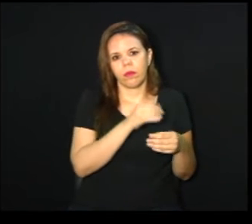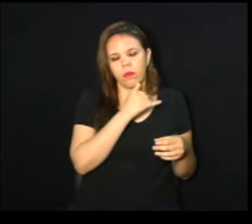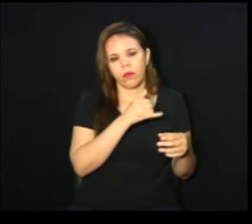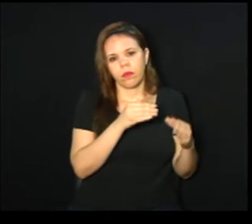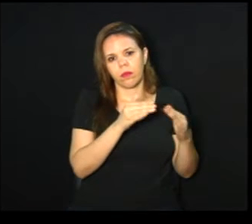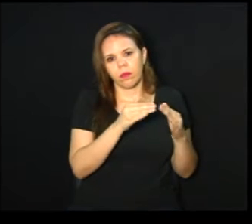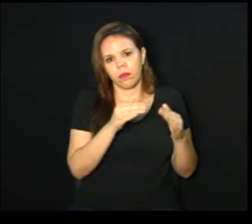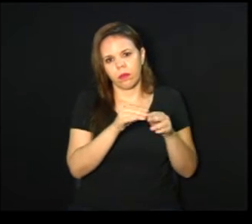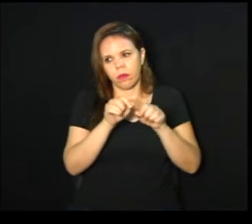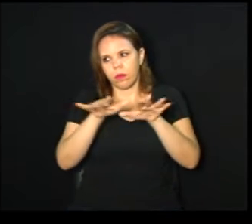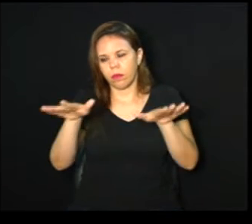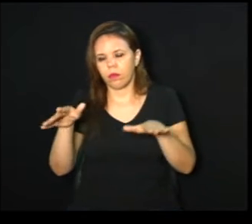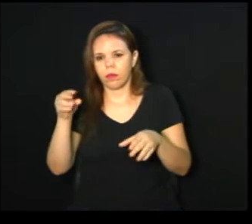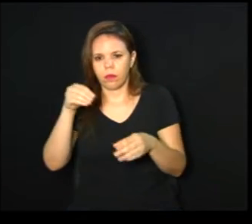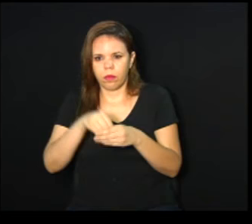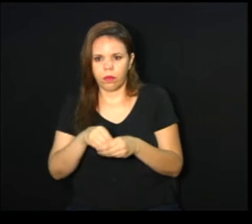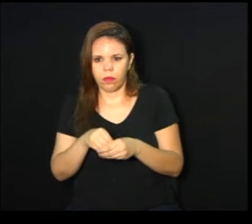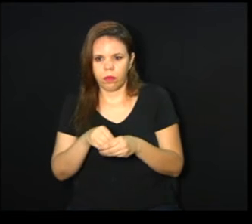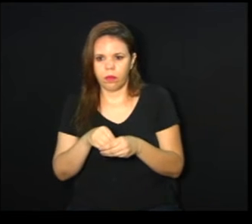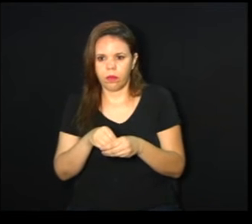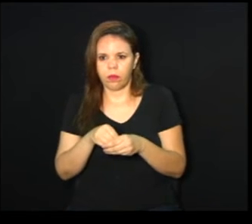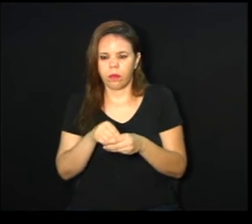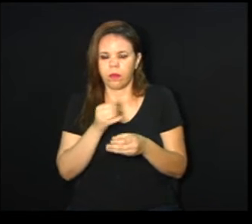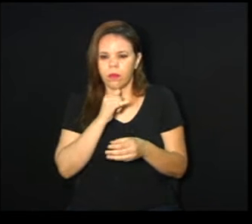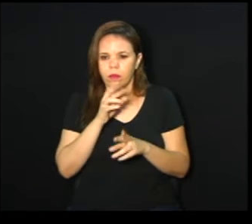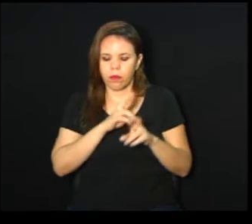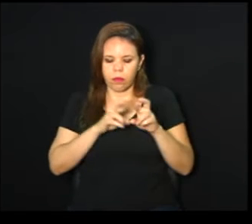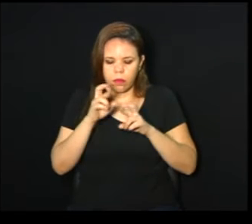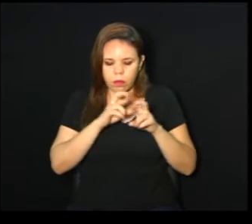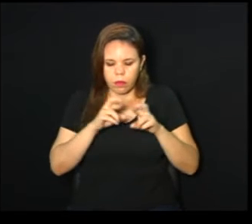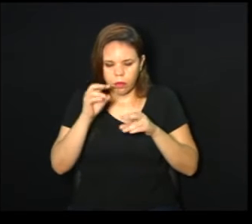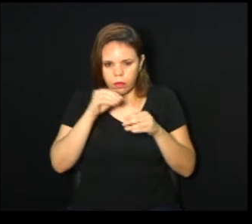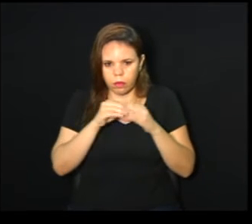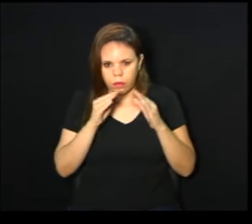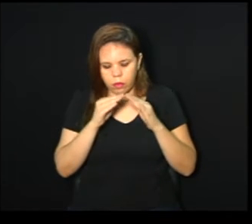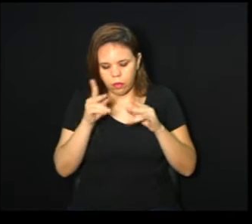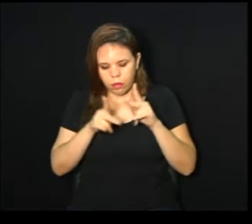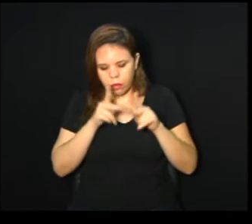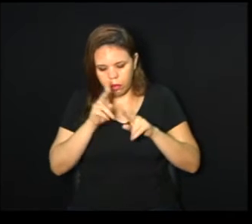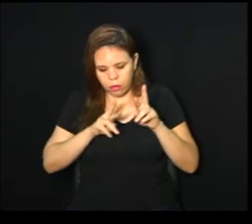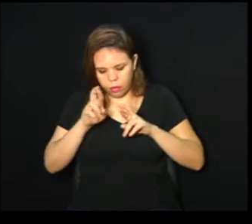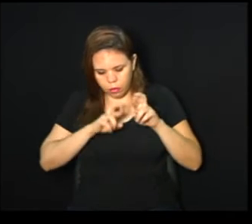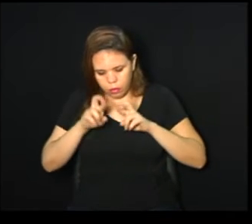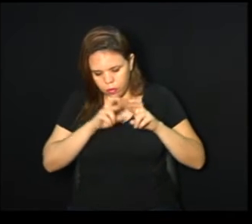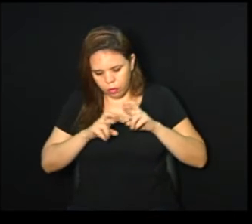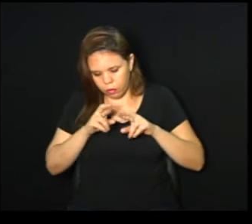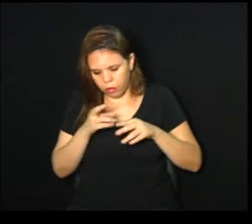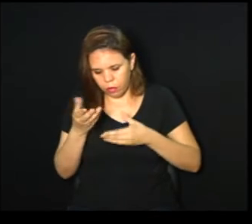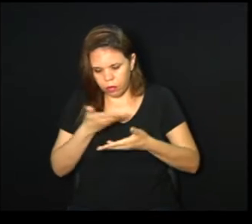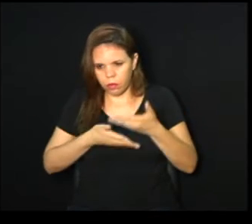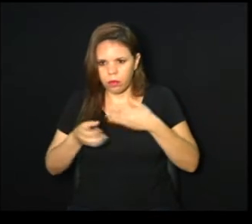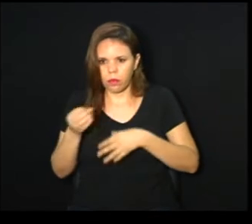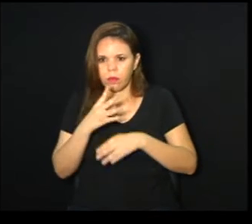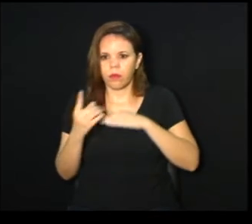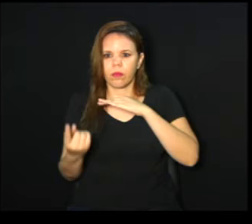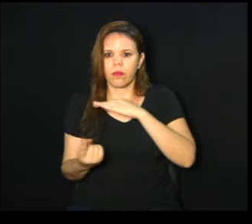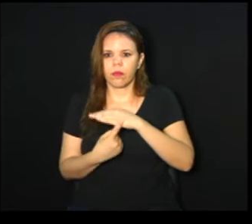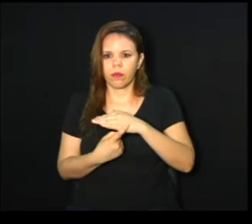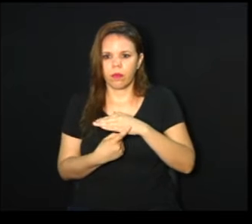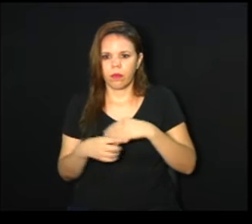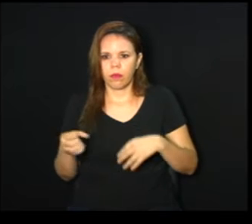momento que eu tenho medidores dentro da residência do consumidor, isso estabelece uma nova relação com esse consumidor. Então,